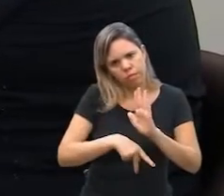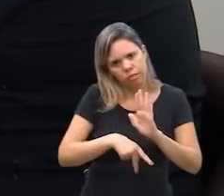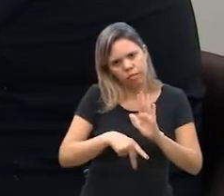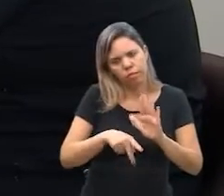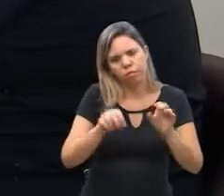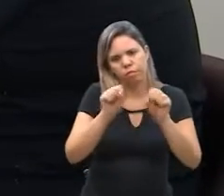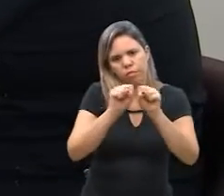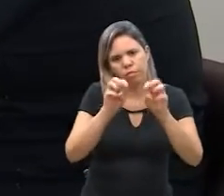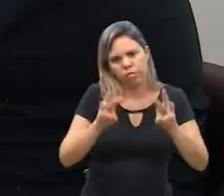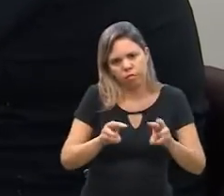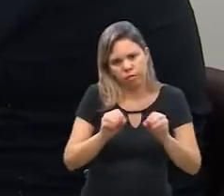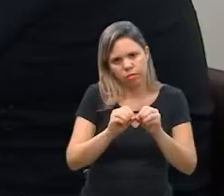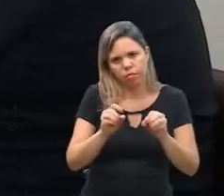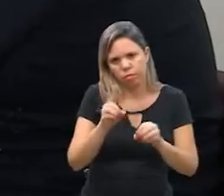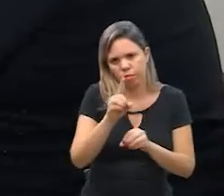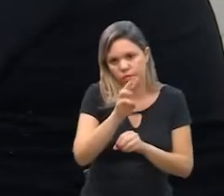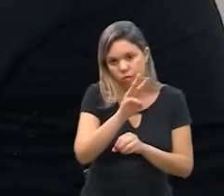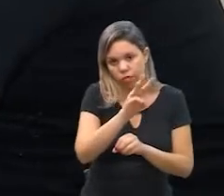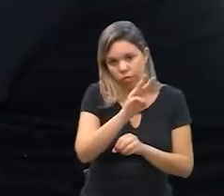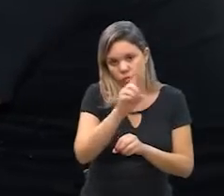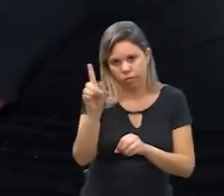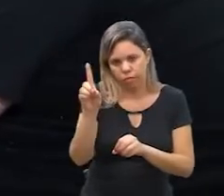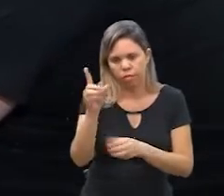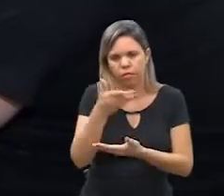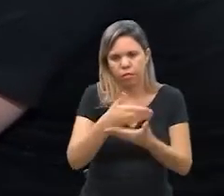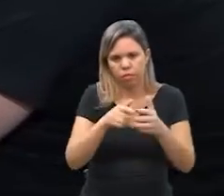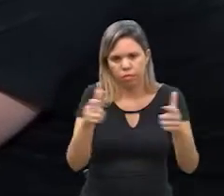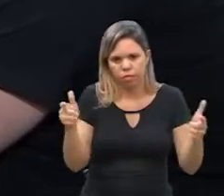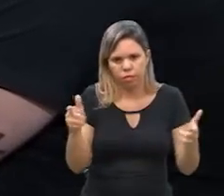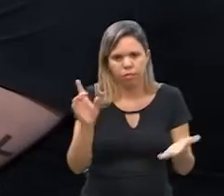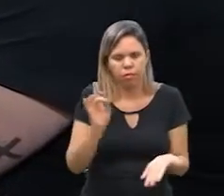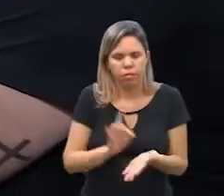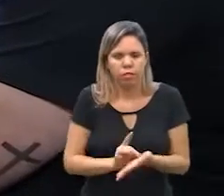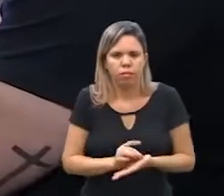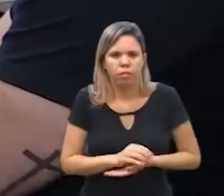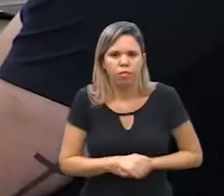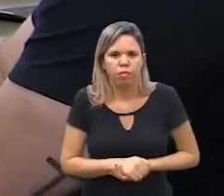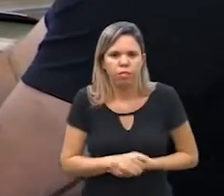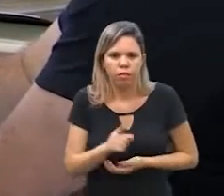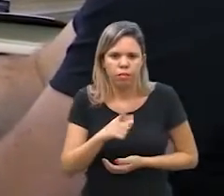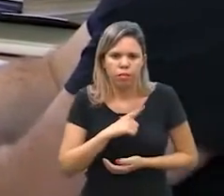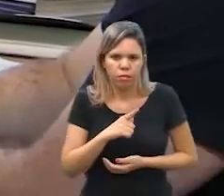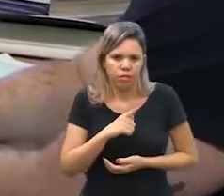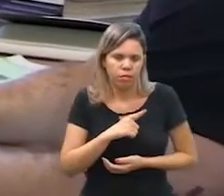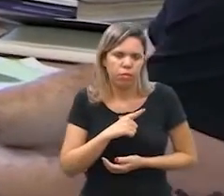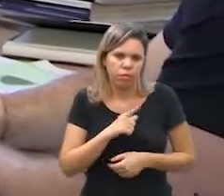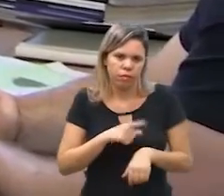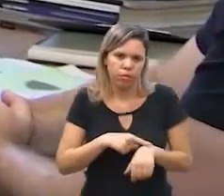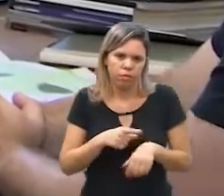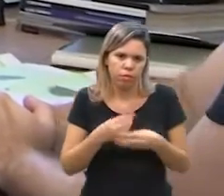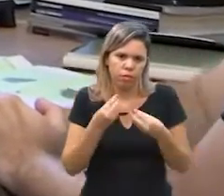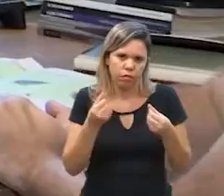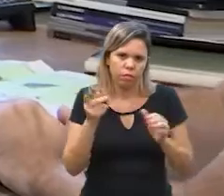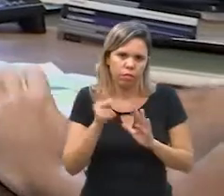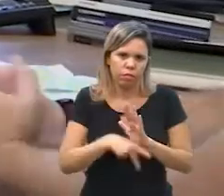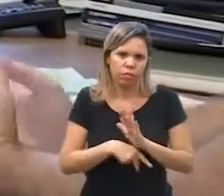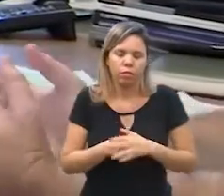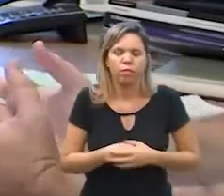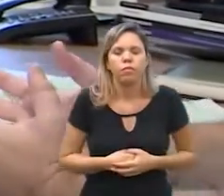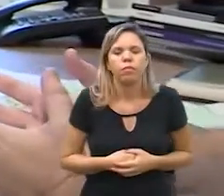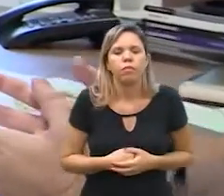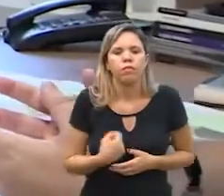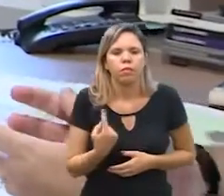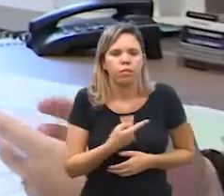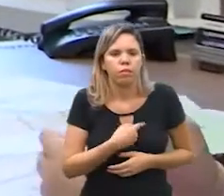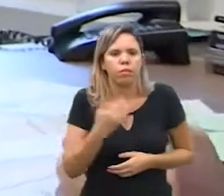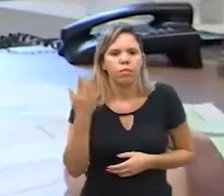com softwares em 3D, com uma interação muito maior. Então, realmente, você tem um ganho de tempo e de qualidade de projeto. Bom,